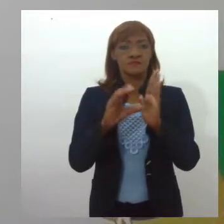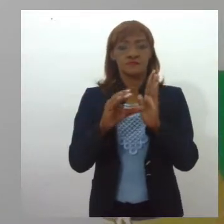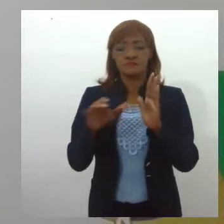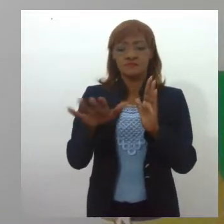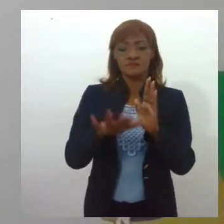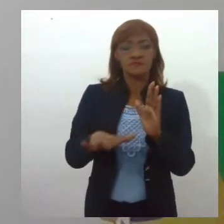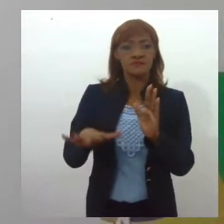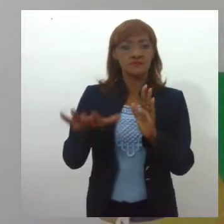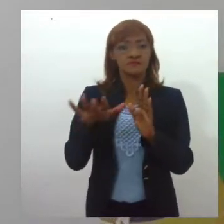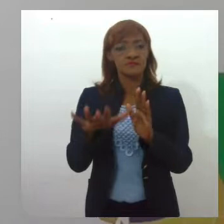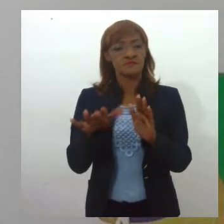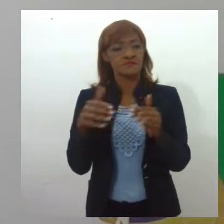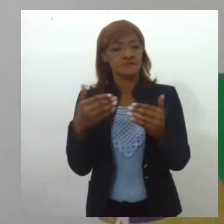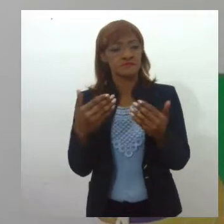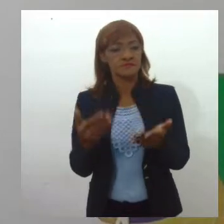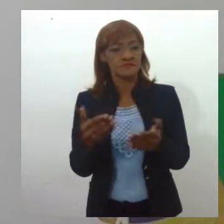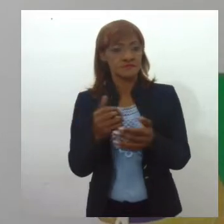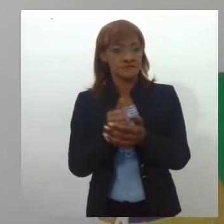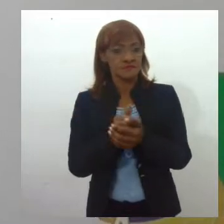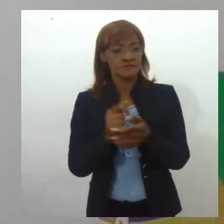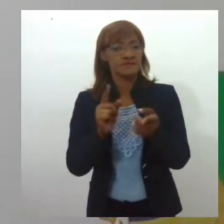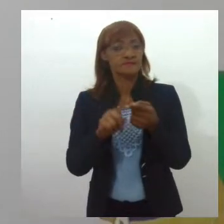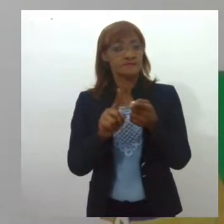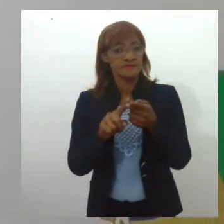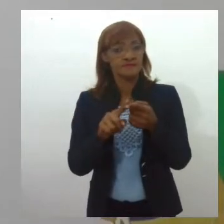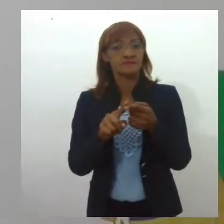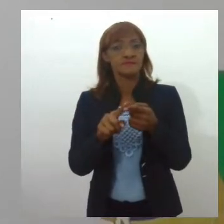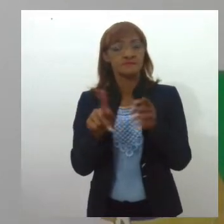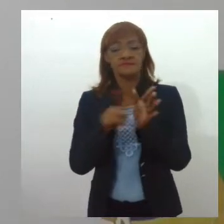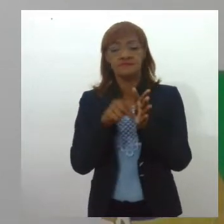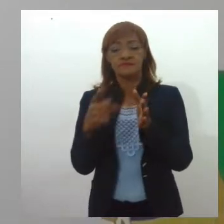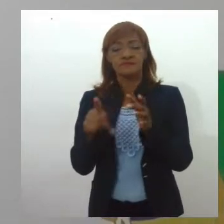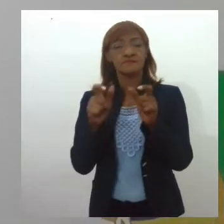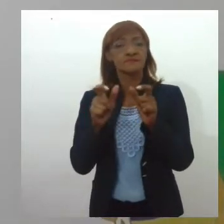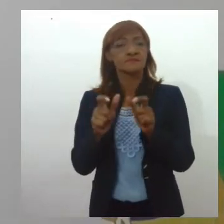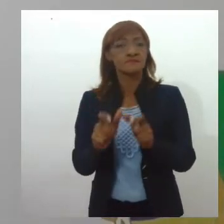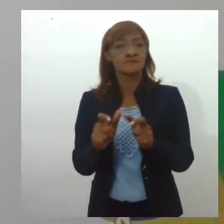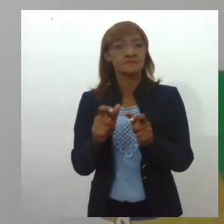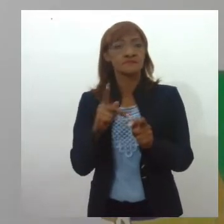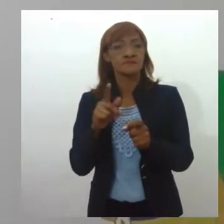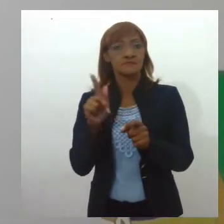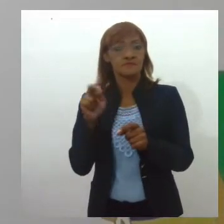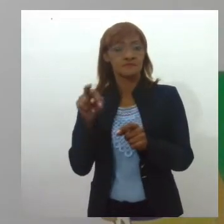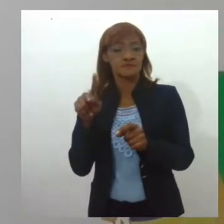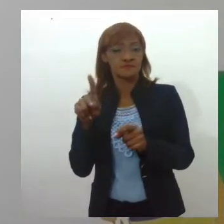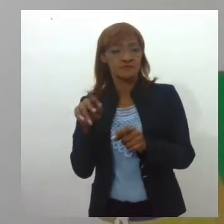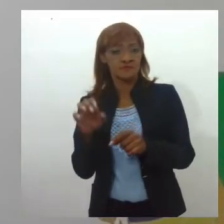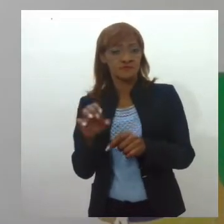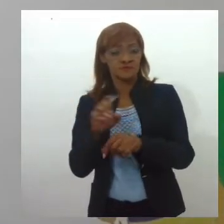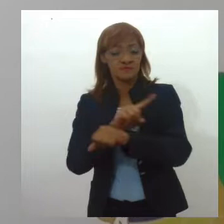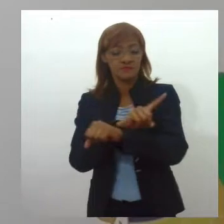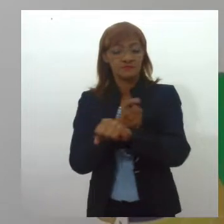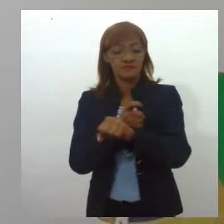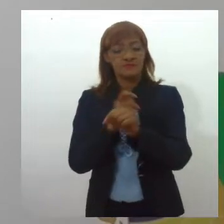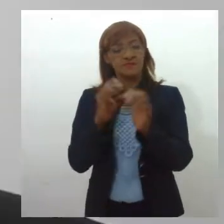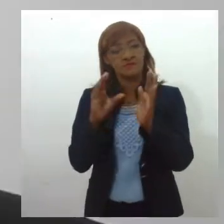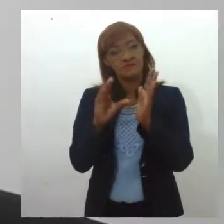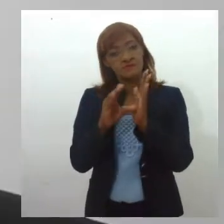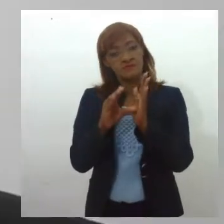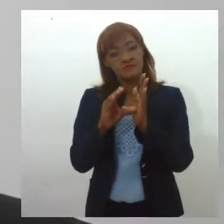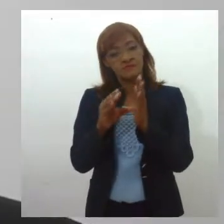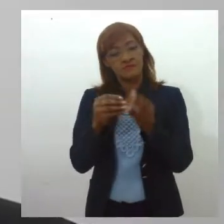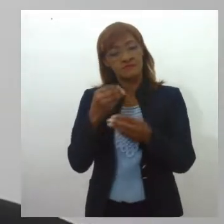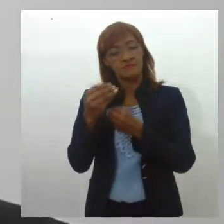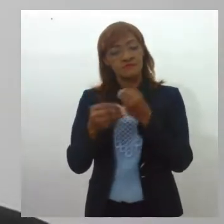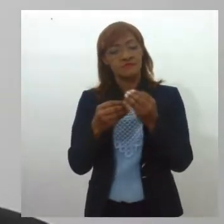Carapitanga, na própria sede do município de Brejo Grande, dialogando com as comunidades quilombolas em relação aos problemas que elas enfrentam. Tendo